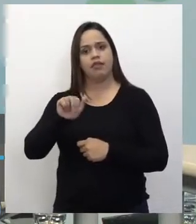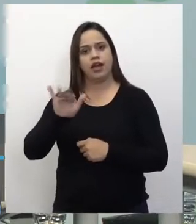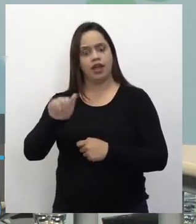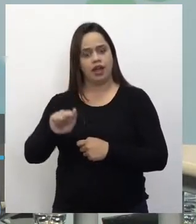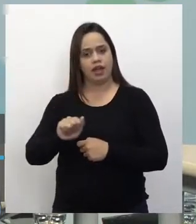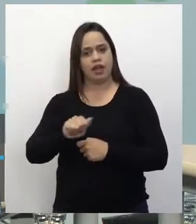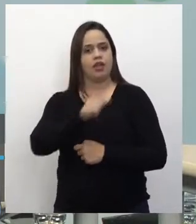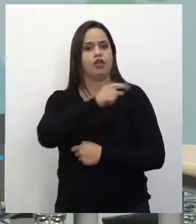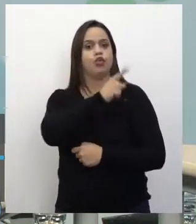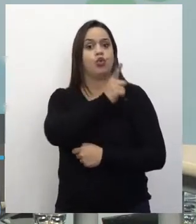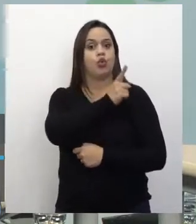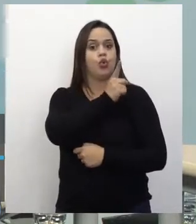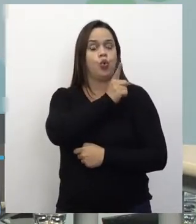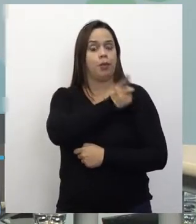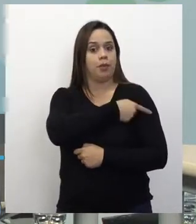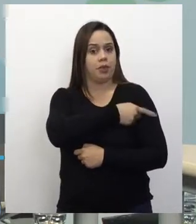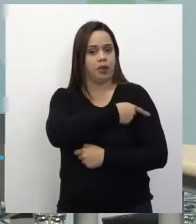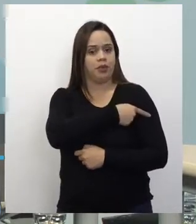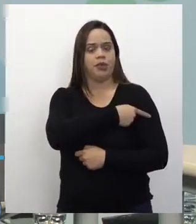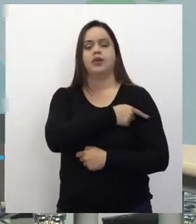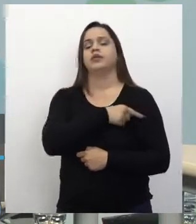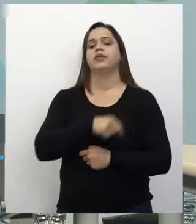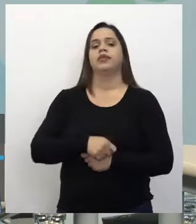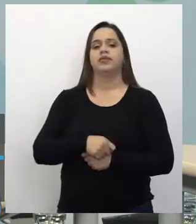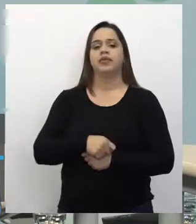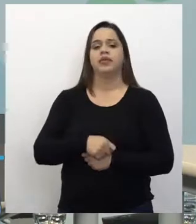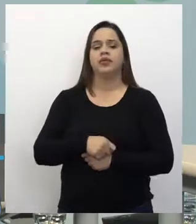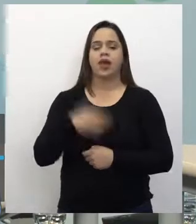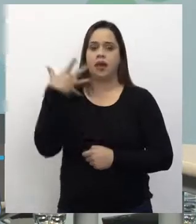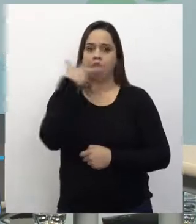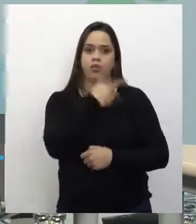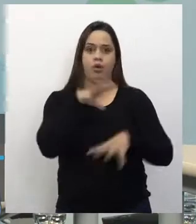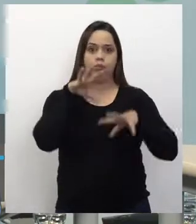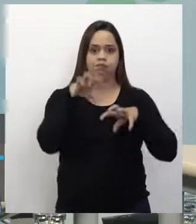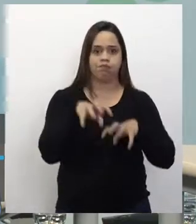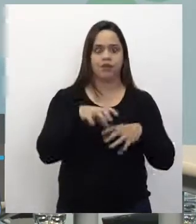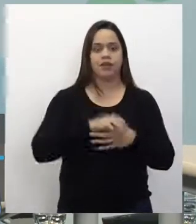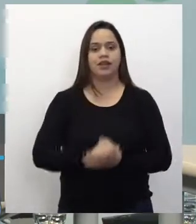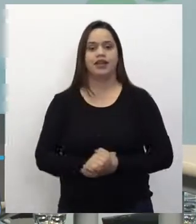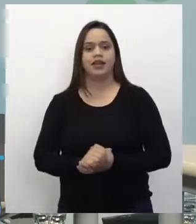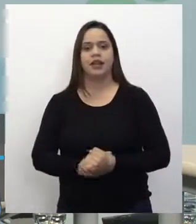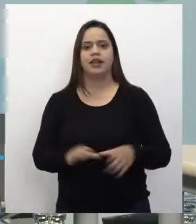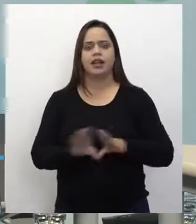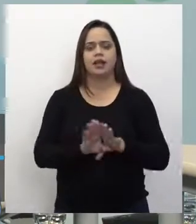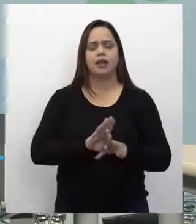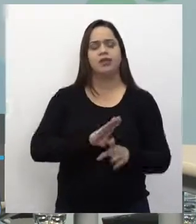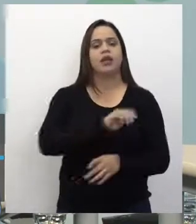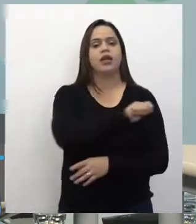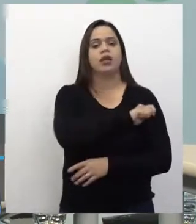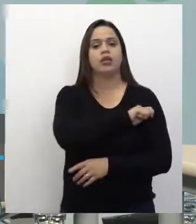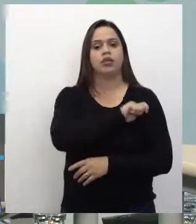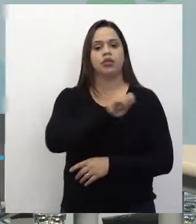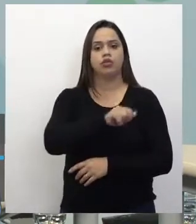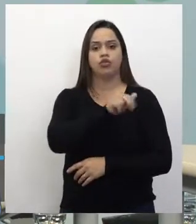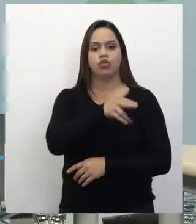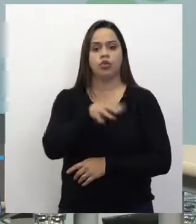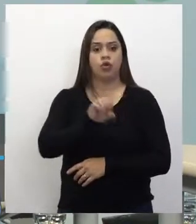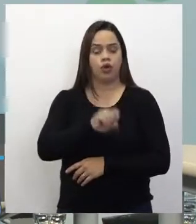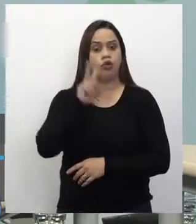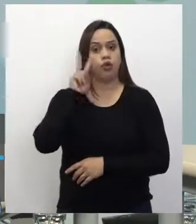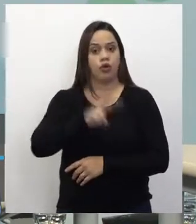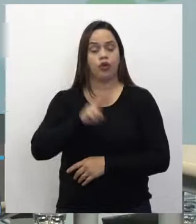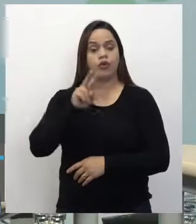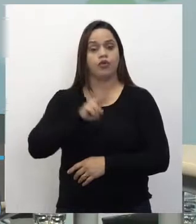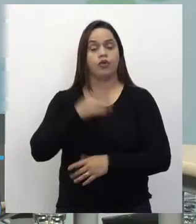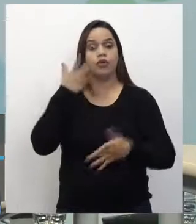Vamos ver quem mais aqui. Tem bastante gente falando coisas interessantes. Ó, o João Gabriel disse que o Teatro de Sombras que ele assistiu foi muito